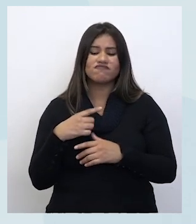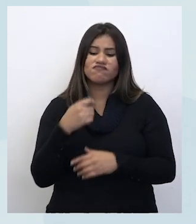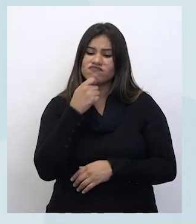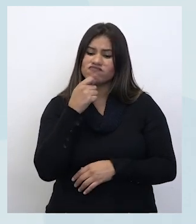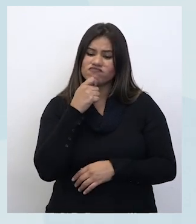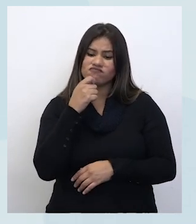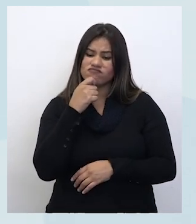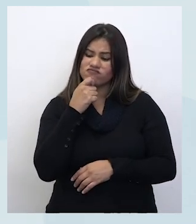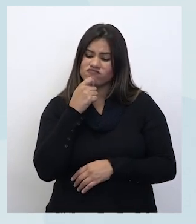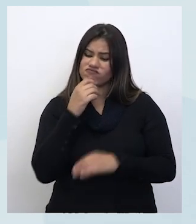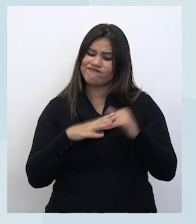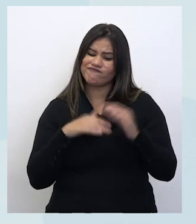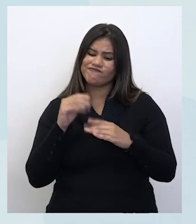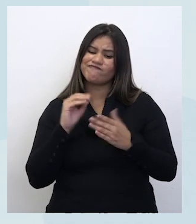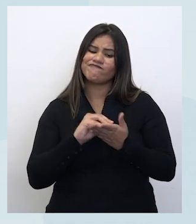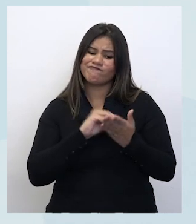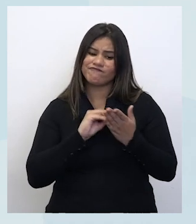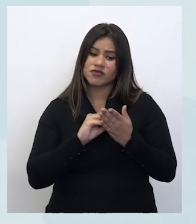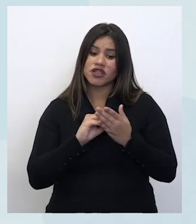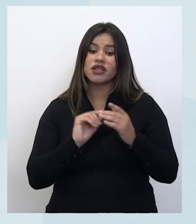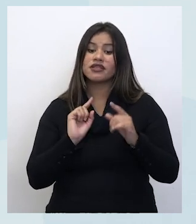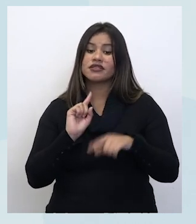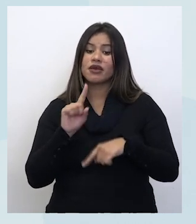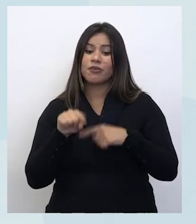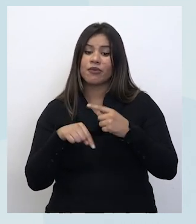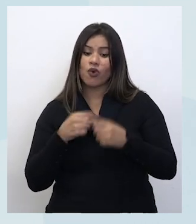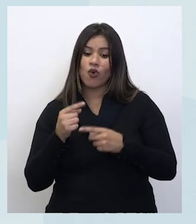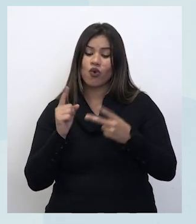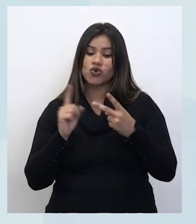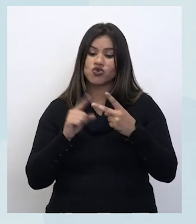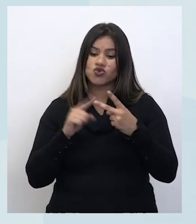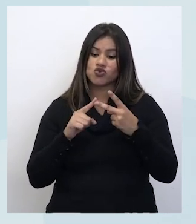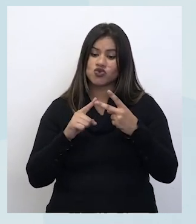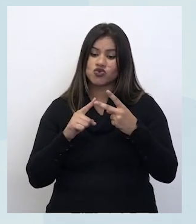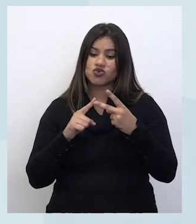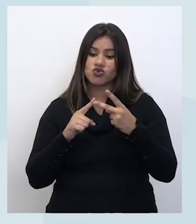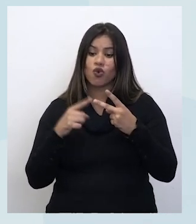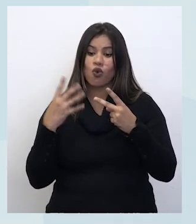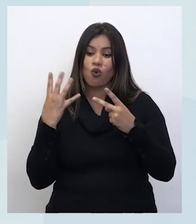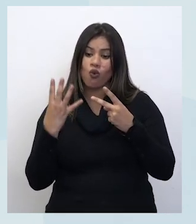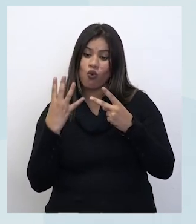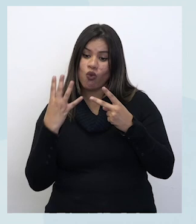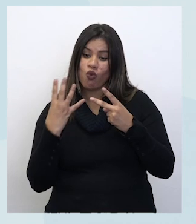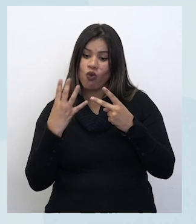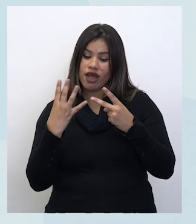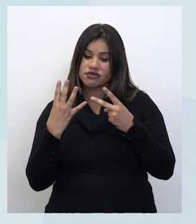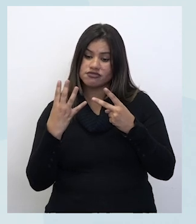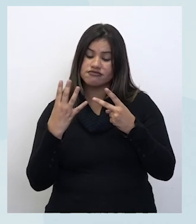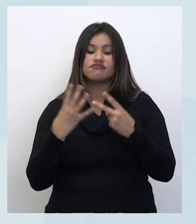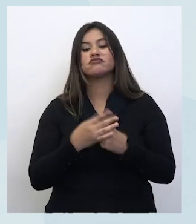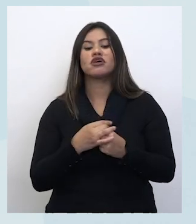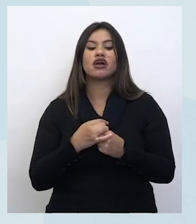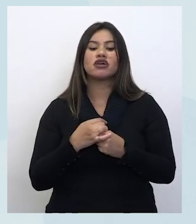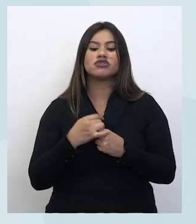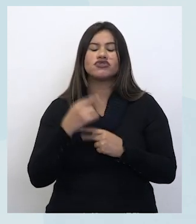competência socioemocional. Depois, a gente vai fazer a leitura do degrau 4. No degrau 4, a gente